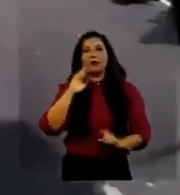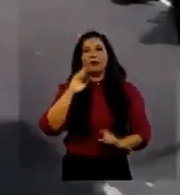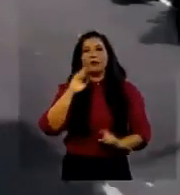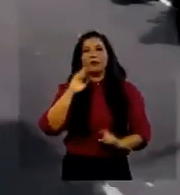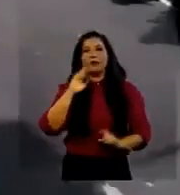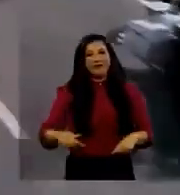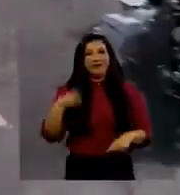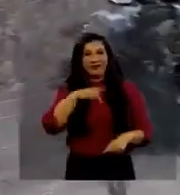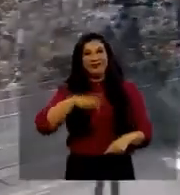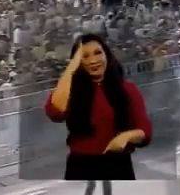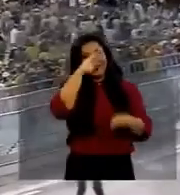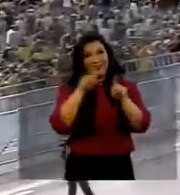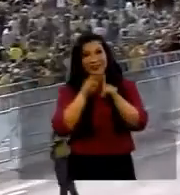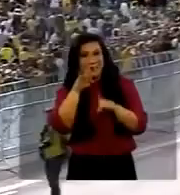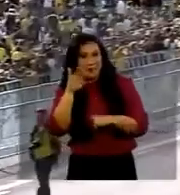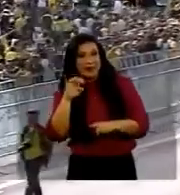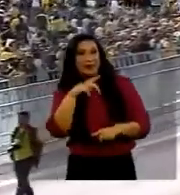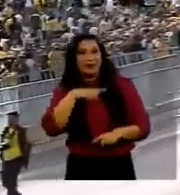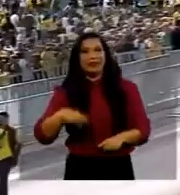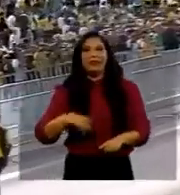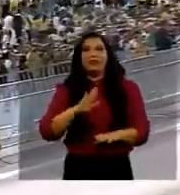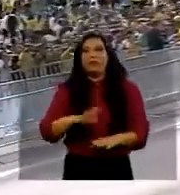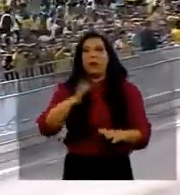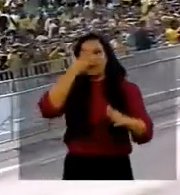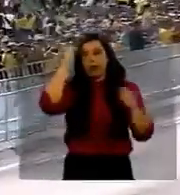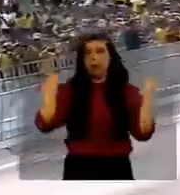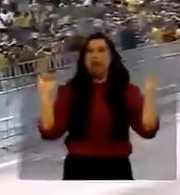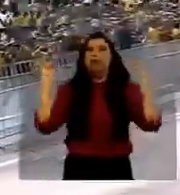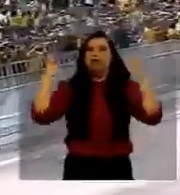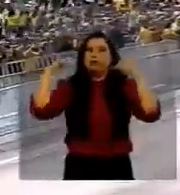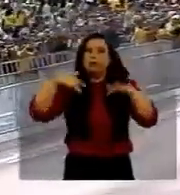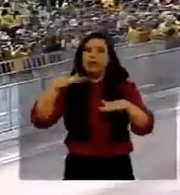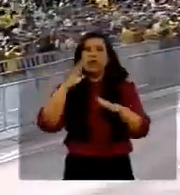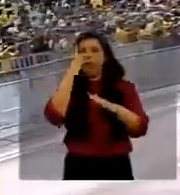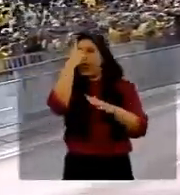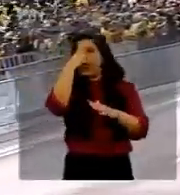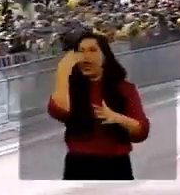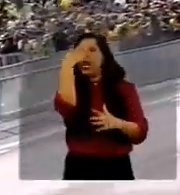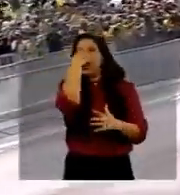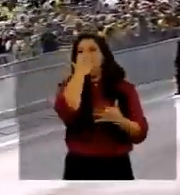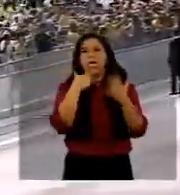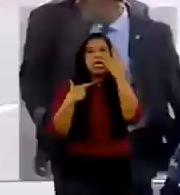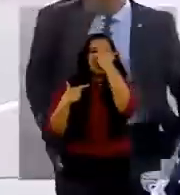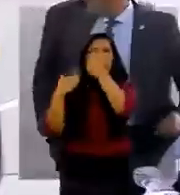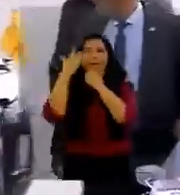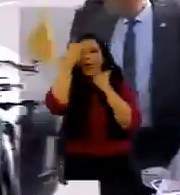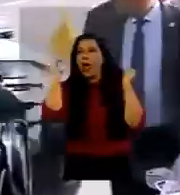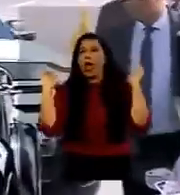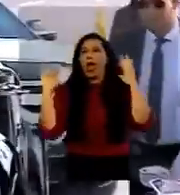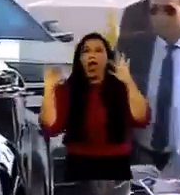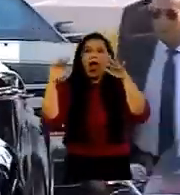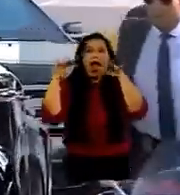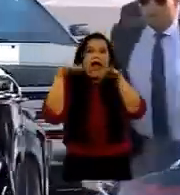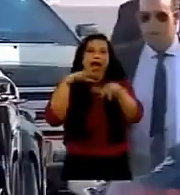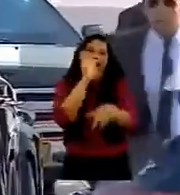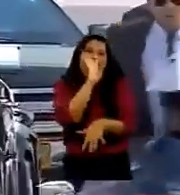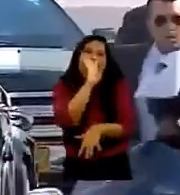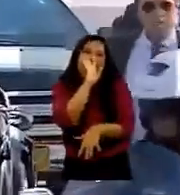da República. Olha a multidão, né? Dani, pelo que a gente vê, essa imagem está linda, muitas pessoas, milhares de